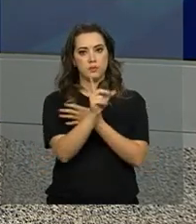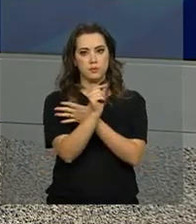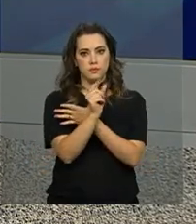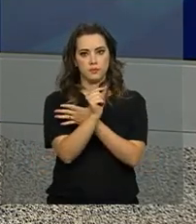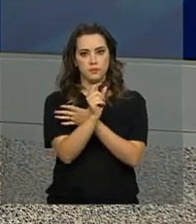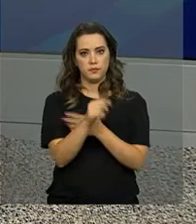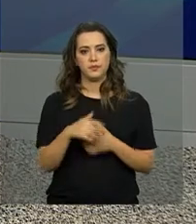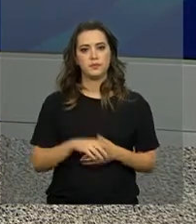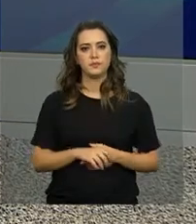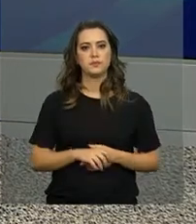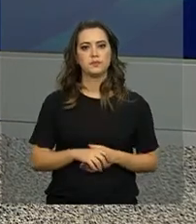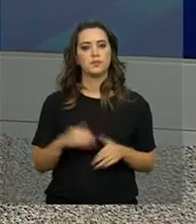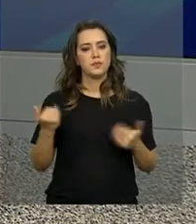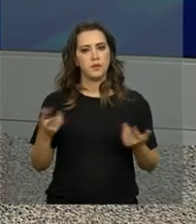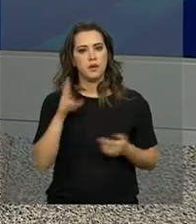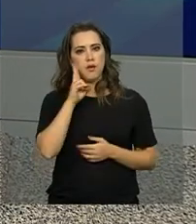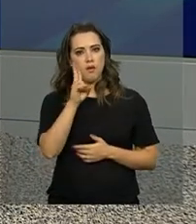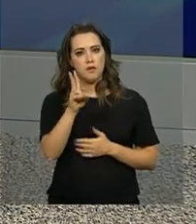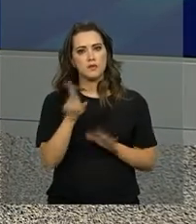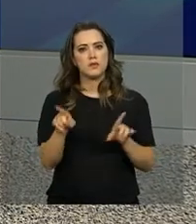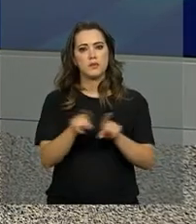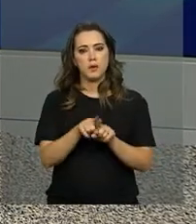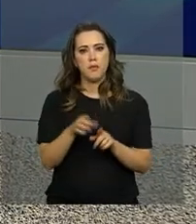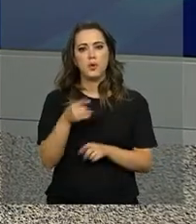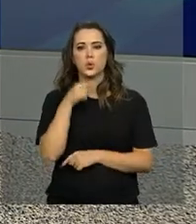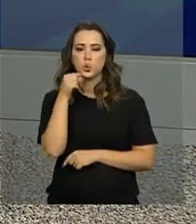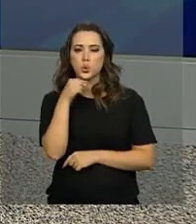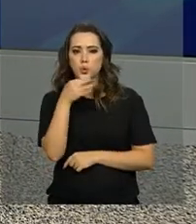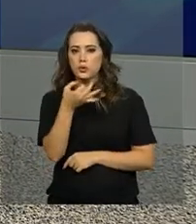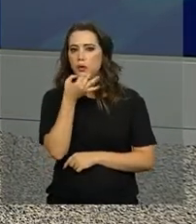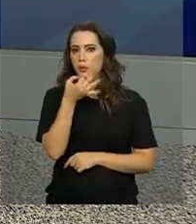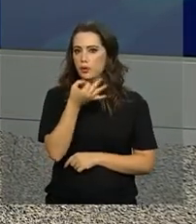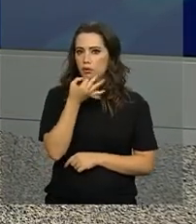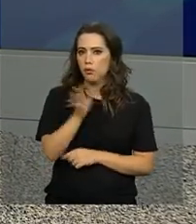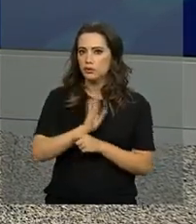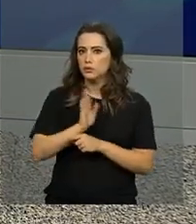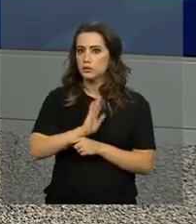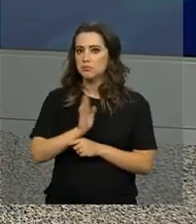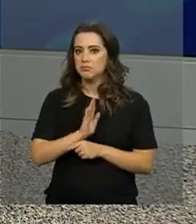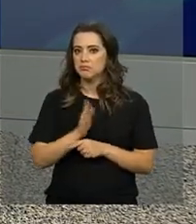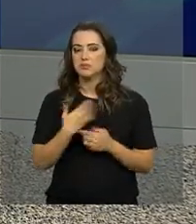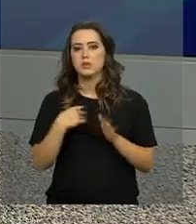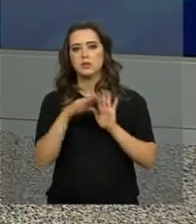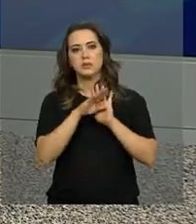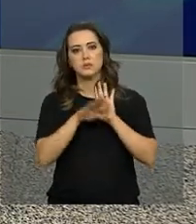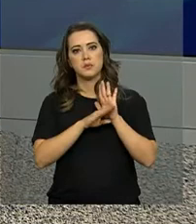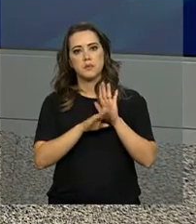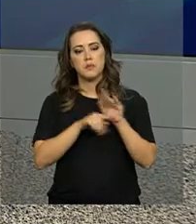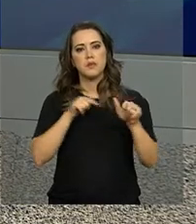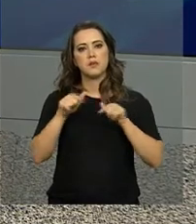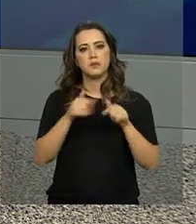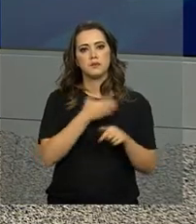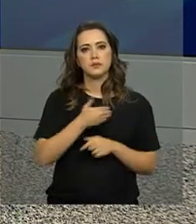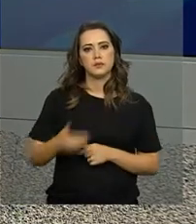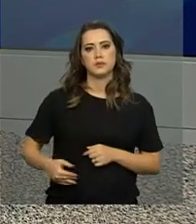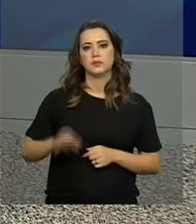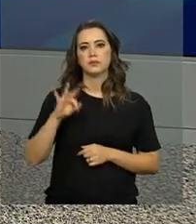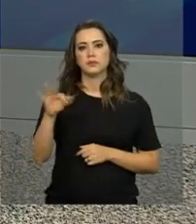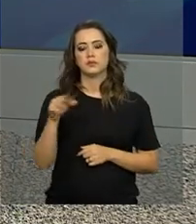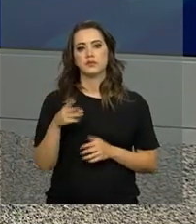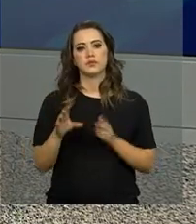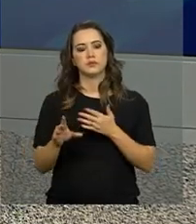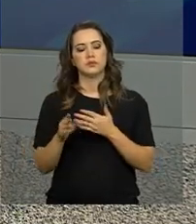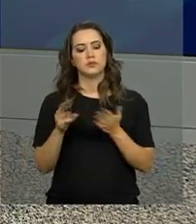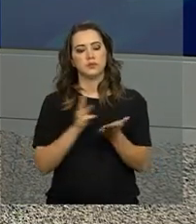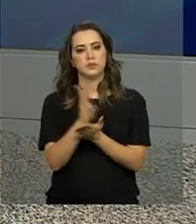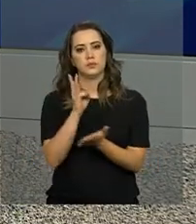perfil no Twitter. E você pode ainda mandar suas sugestões de reportagens e dúvidas sobre programas e ações do governo federal para o nosso